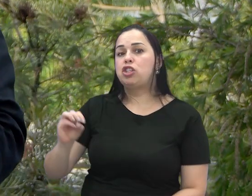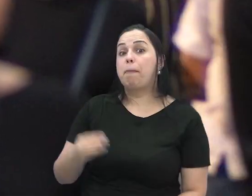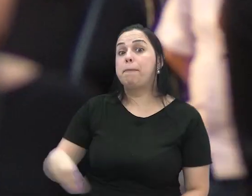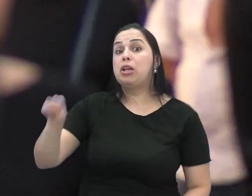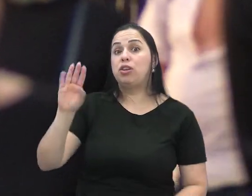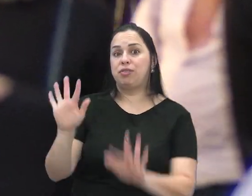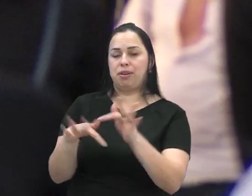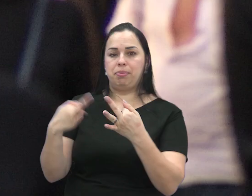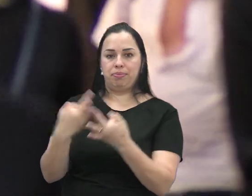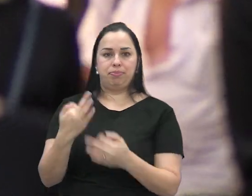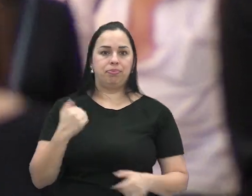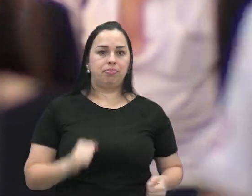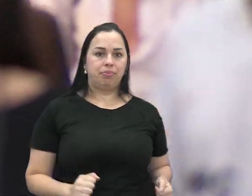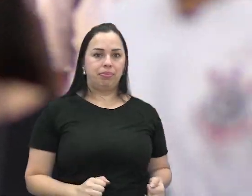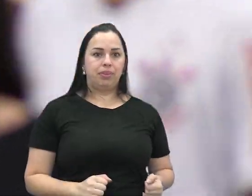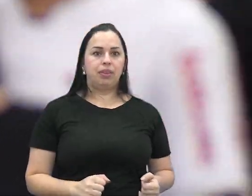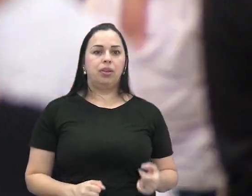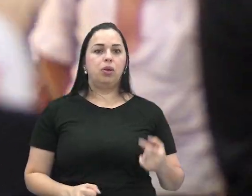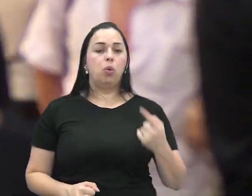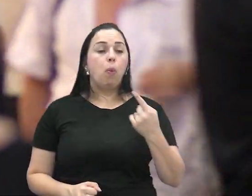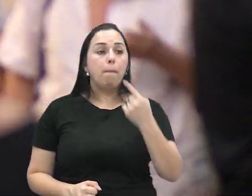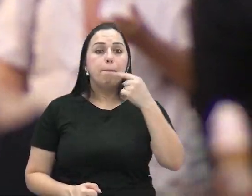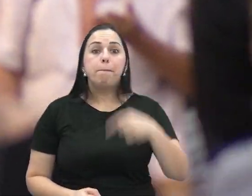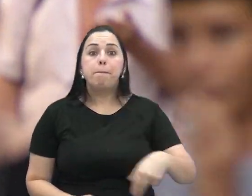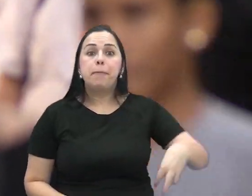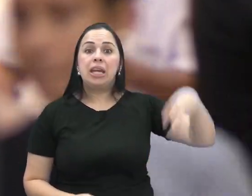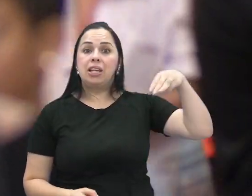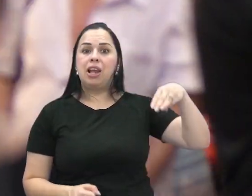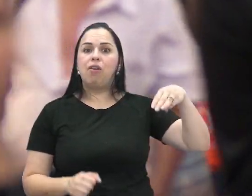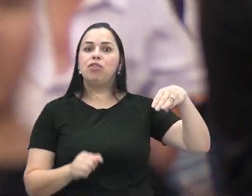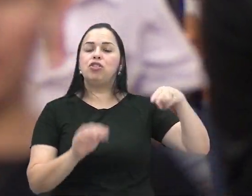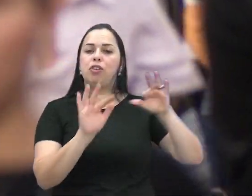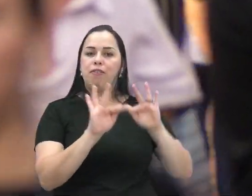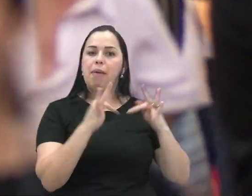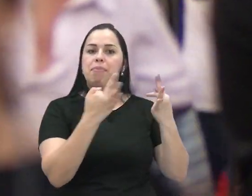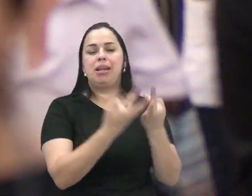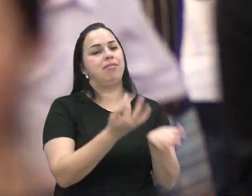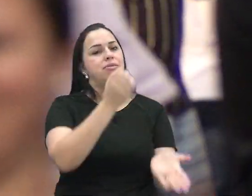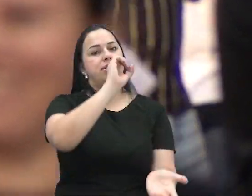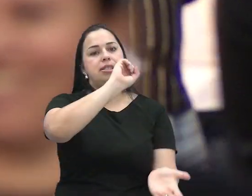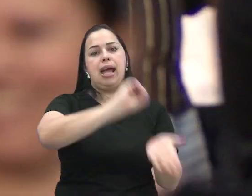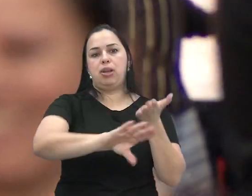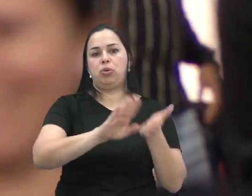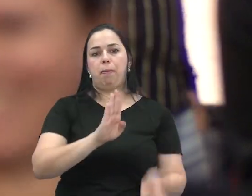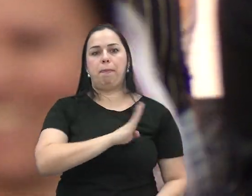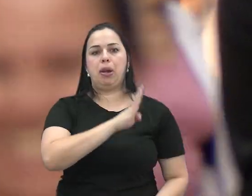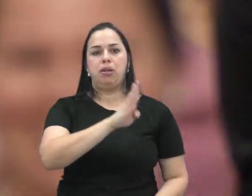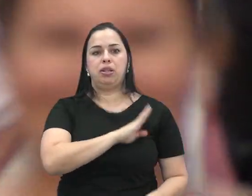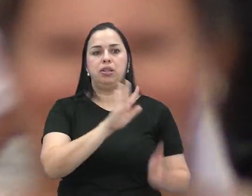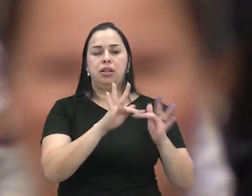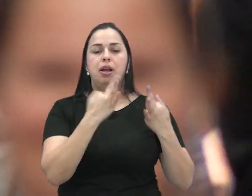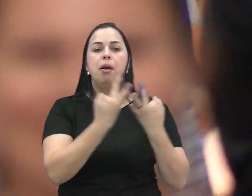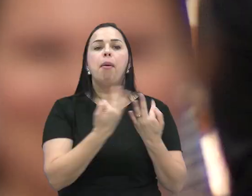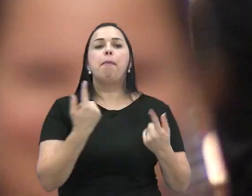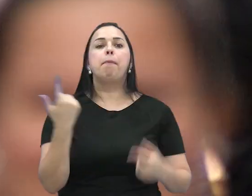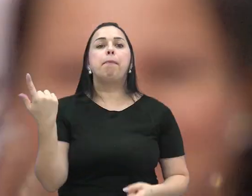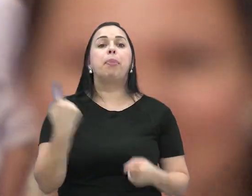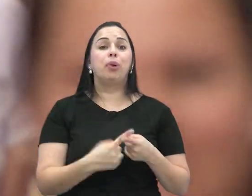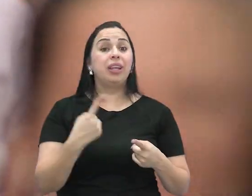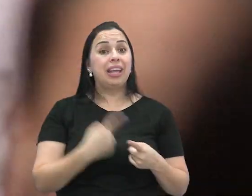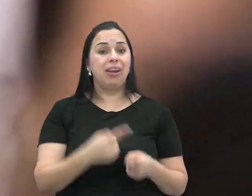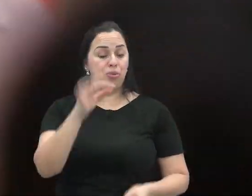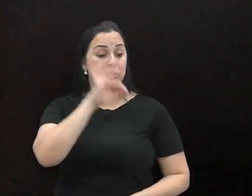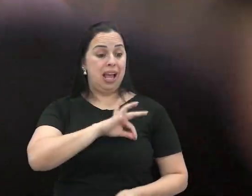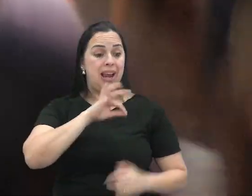famílias. Em 2024, mais de 1.300.000 famílias deixaram o programa depois de superar o limite